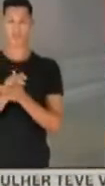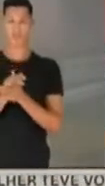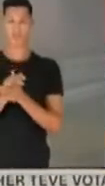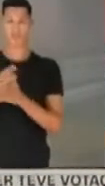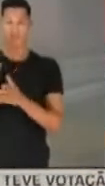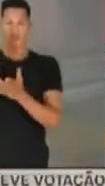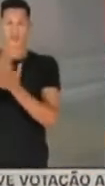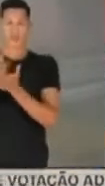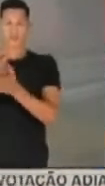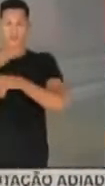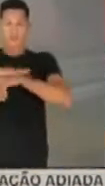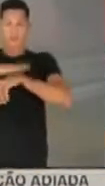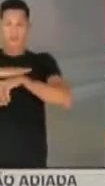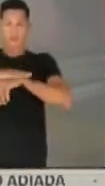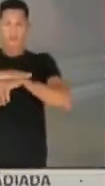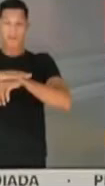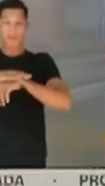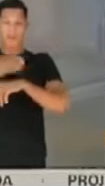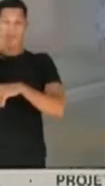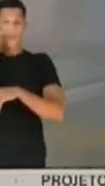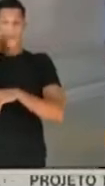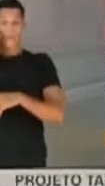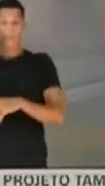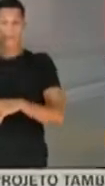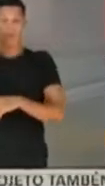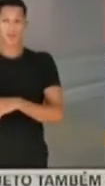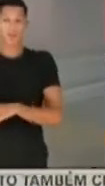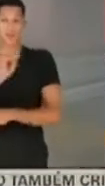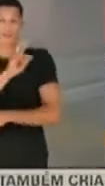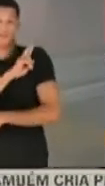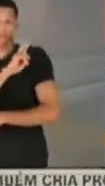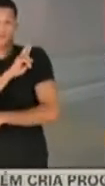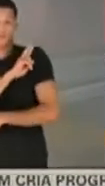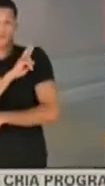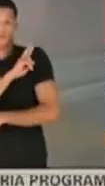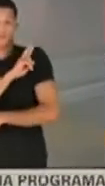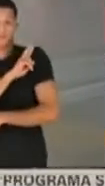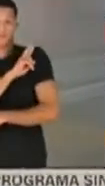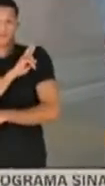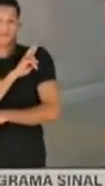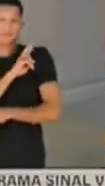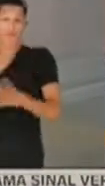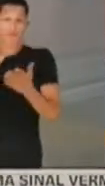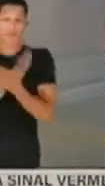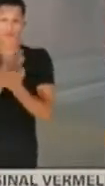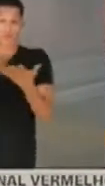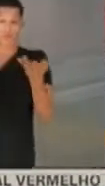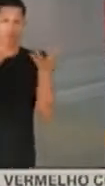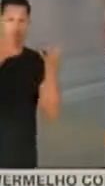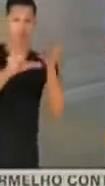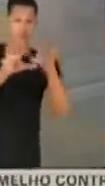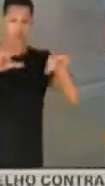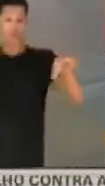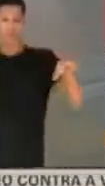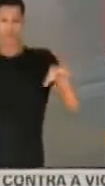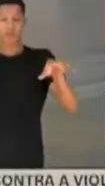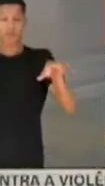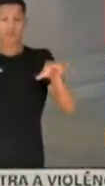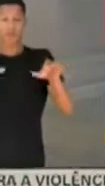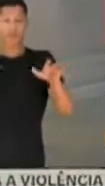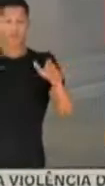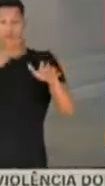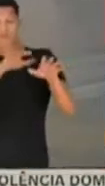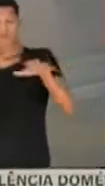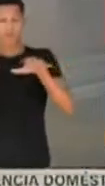mesmo tempo, tenta colocar a responsabilidade em alguns setores do Ministério para conter,